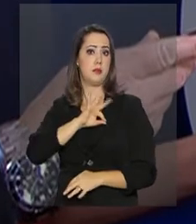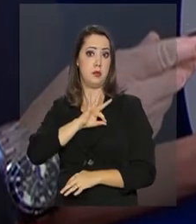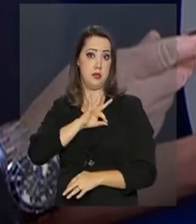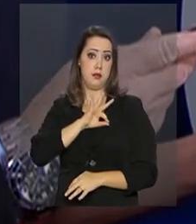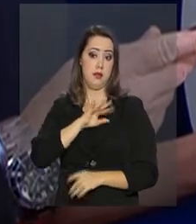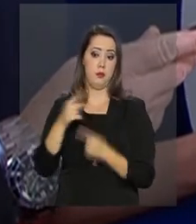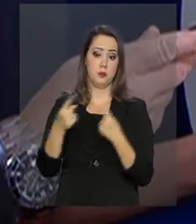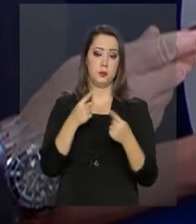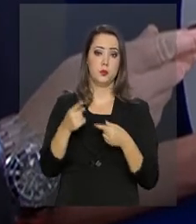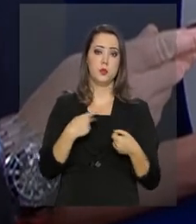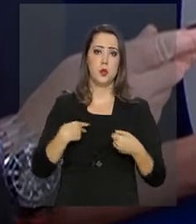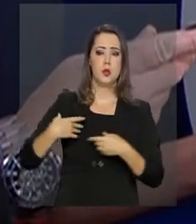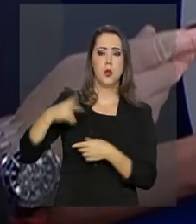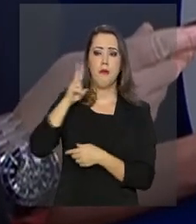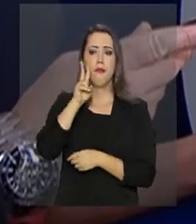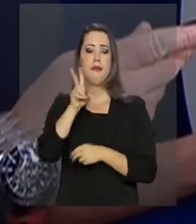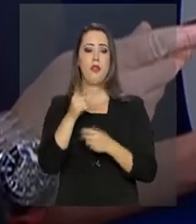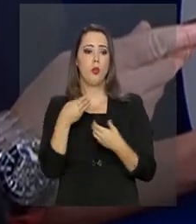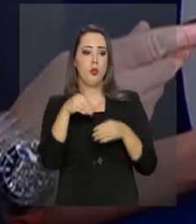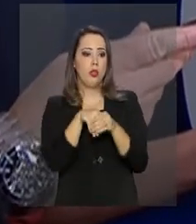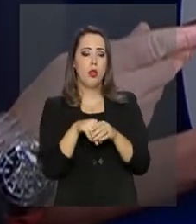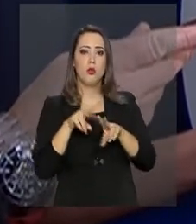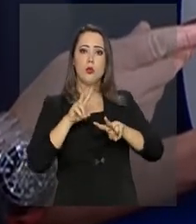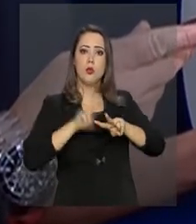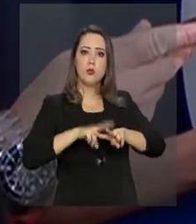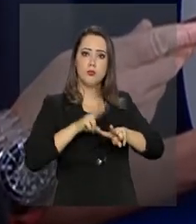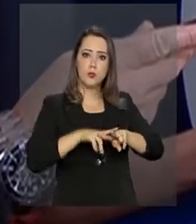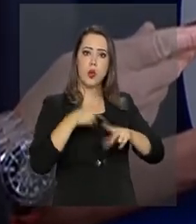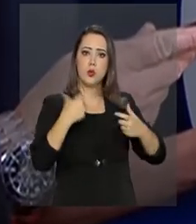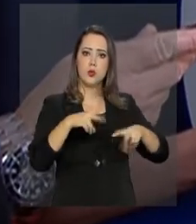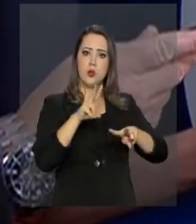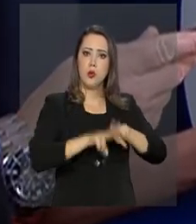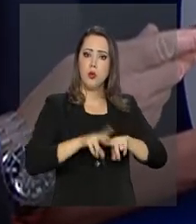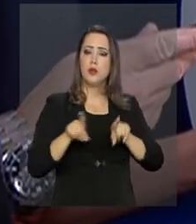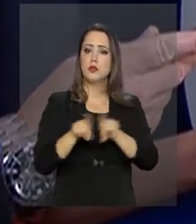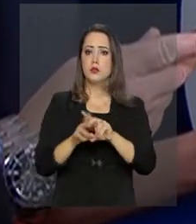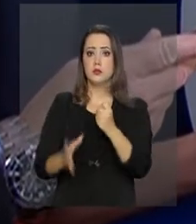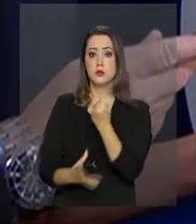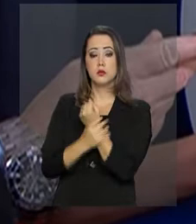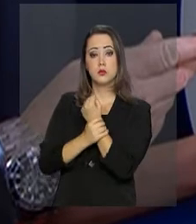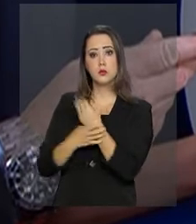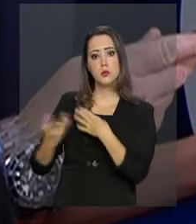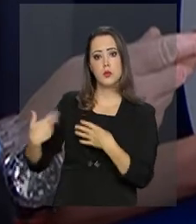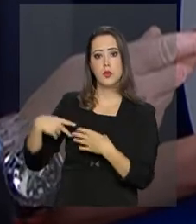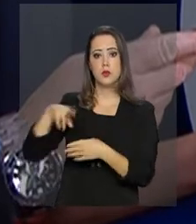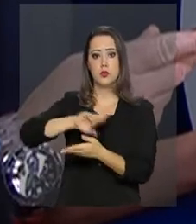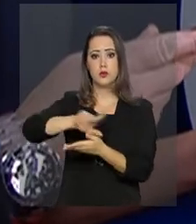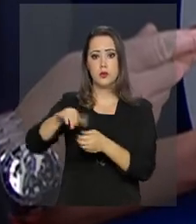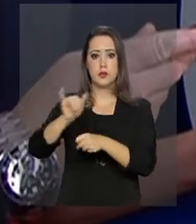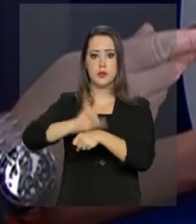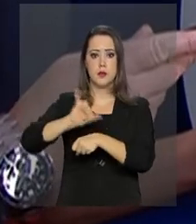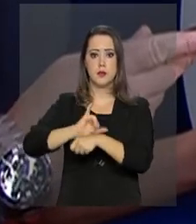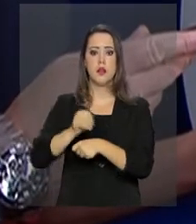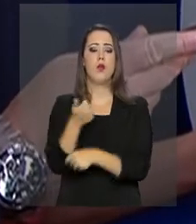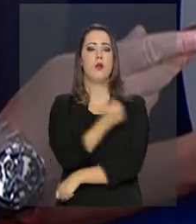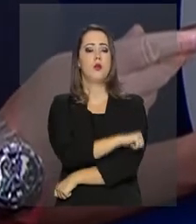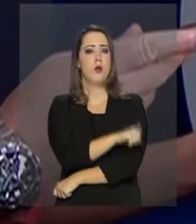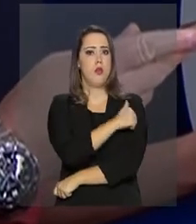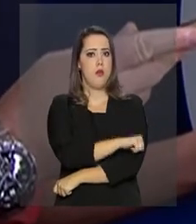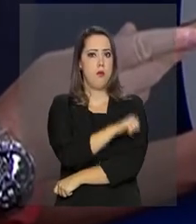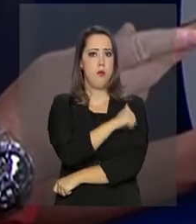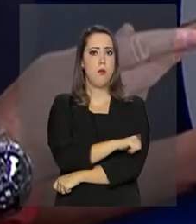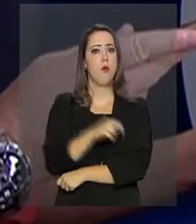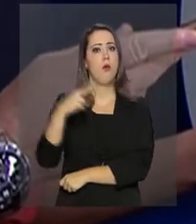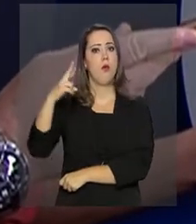militares na chamada varredura dos presídios, como também na própria segurança de várias capitais. Foi assim no Rio de Janeiro, assim no Rio